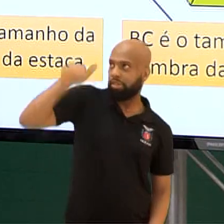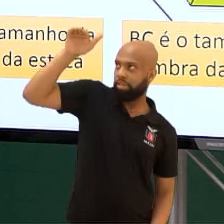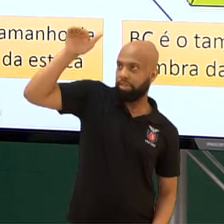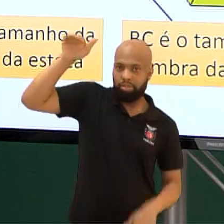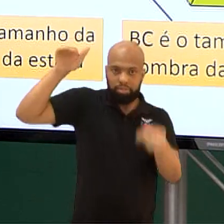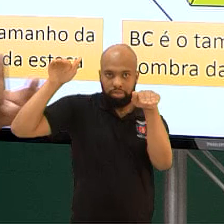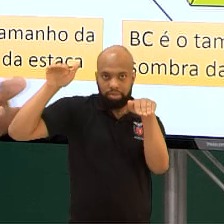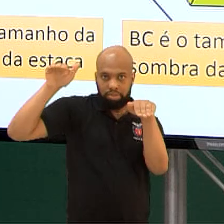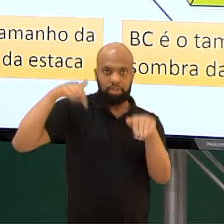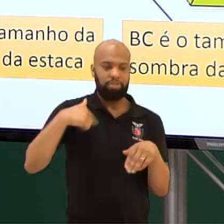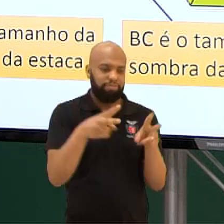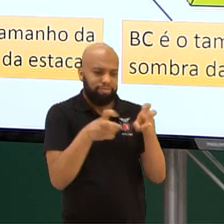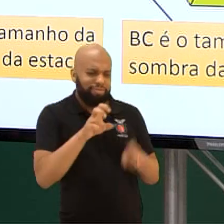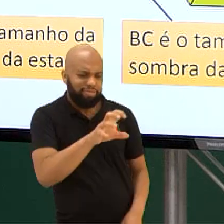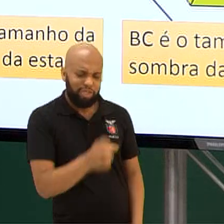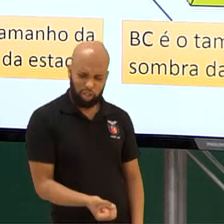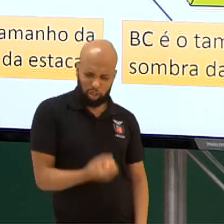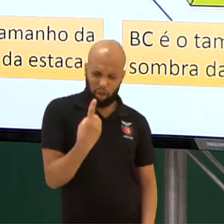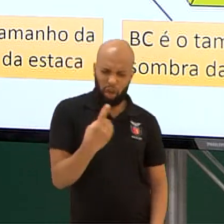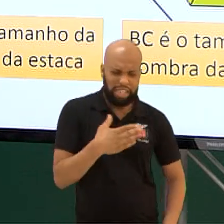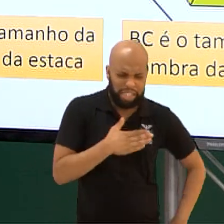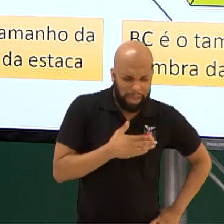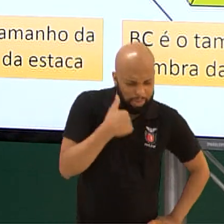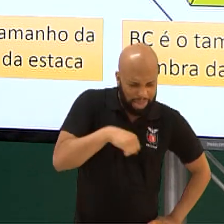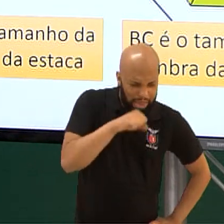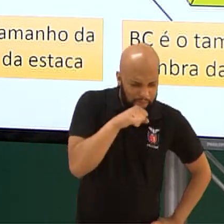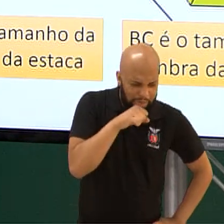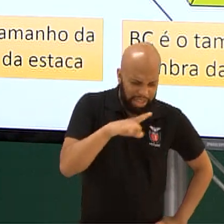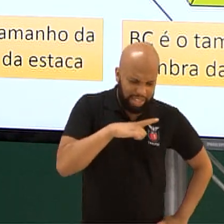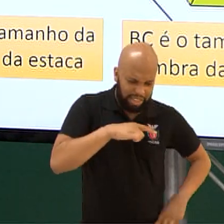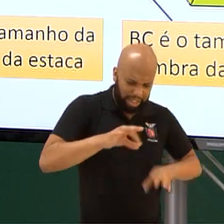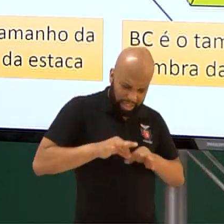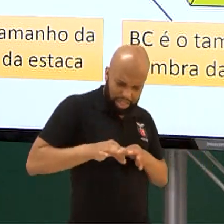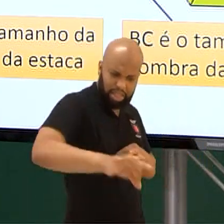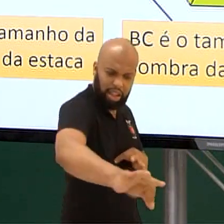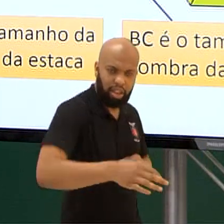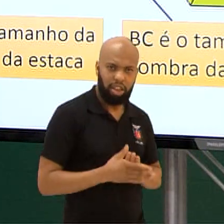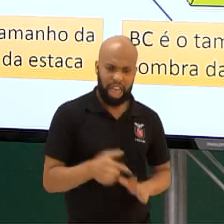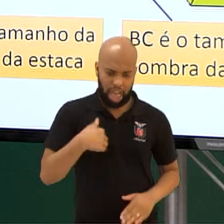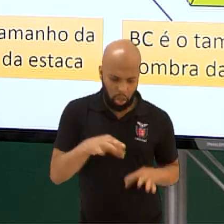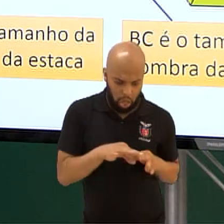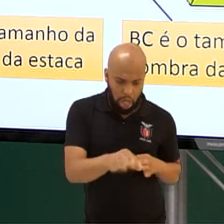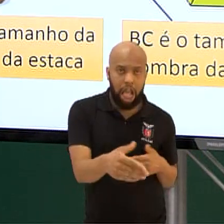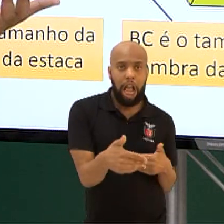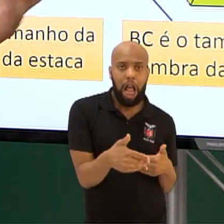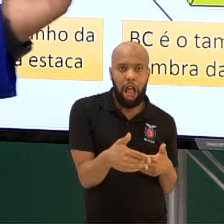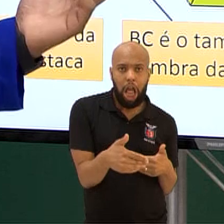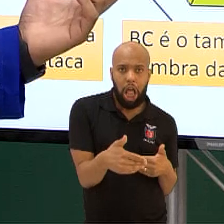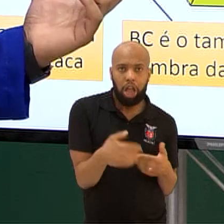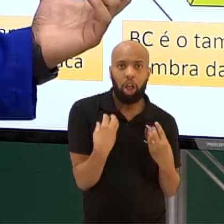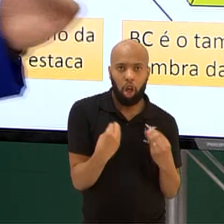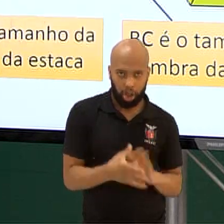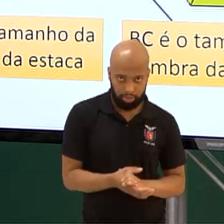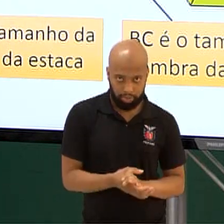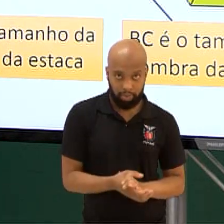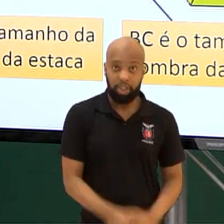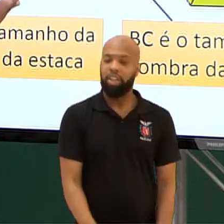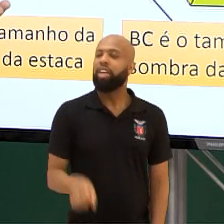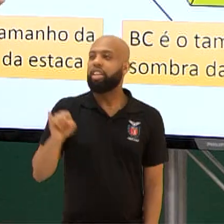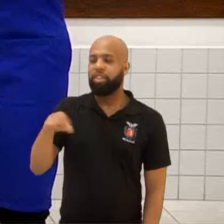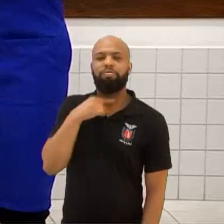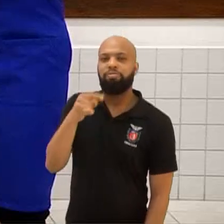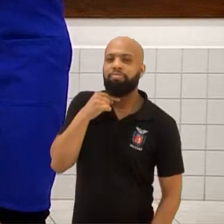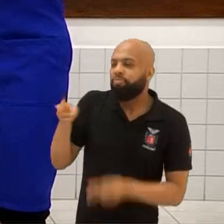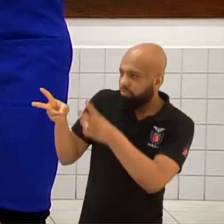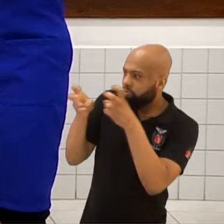criança, eu observava essas coisas assim, né, Sueli? Se você não conseguiu realizar essa observação